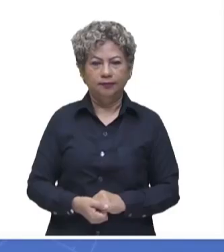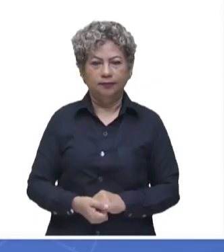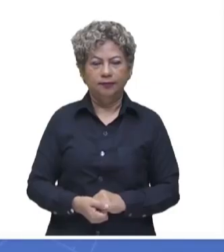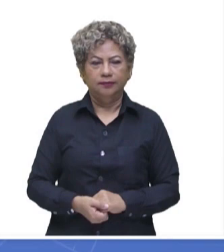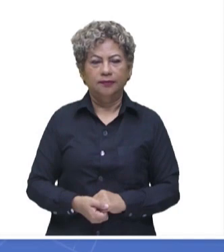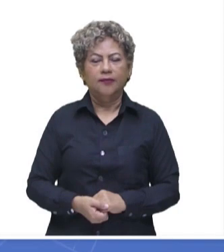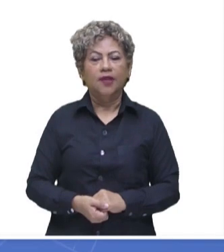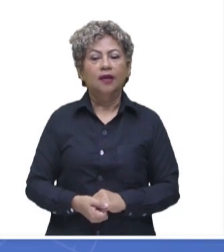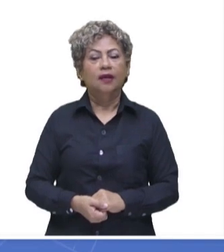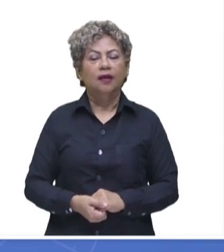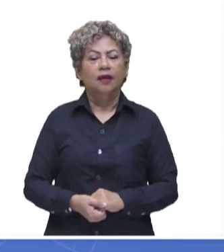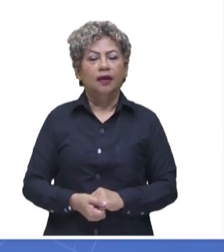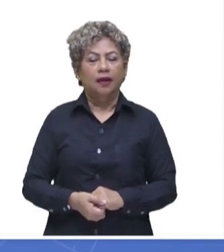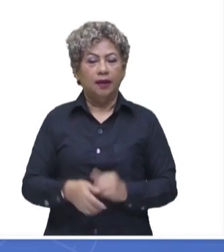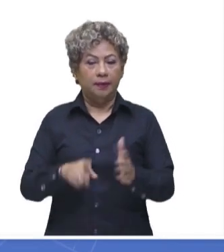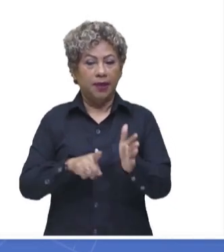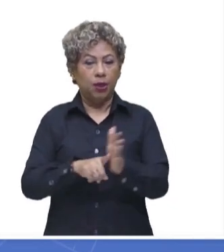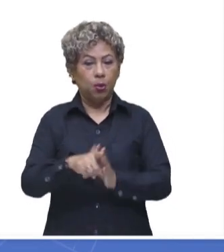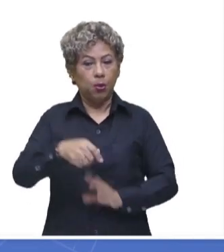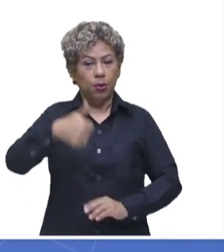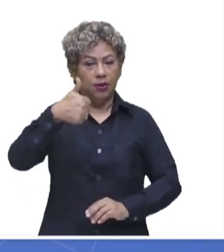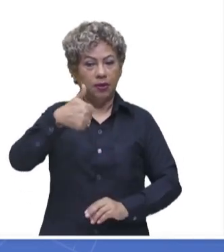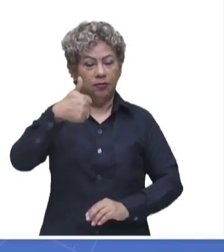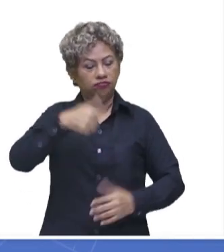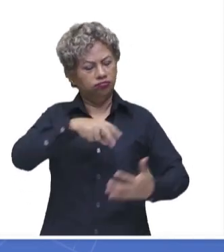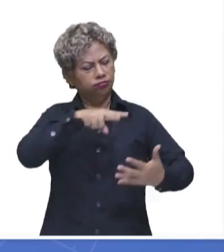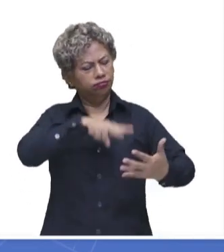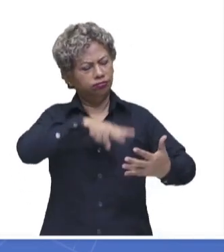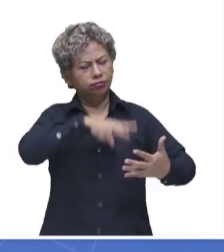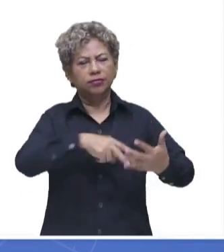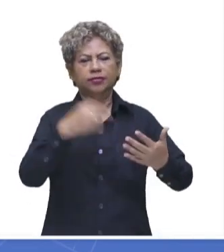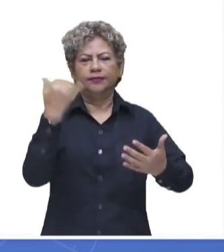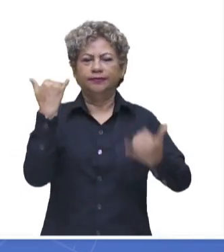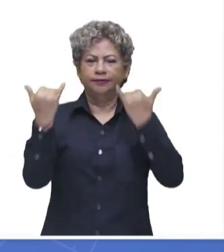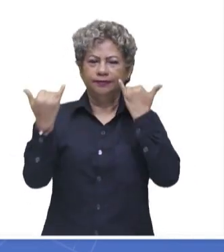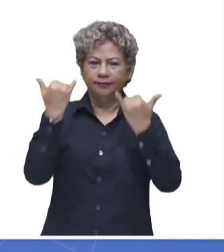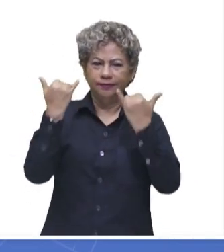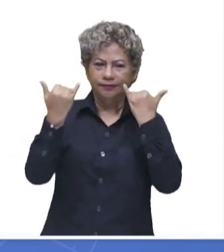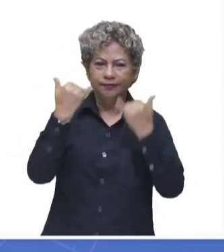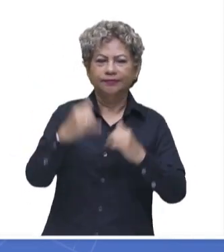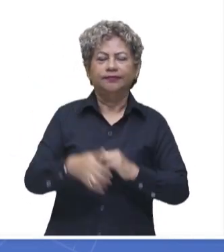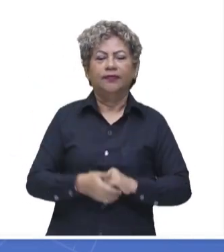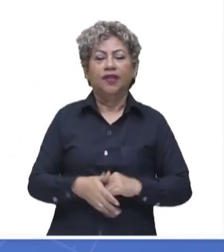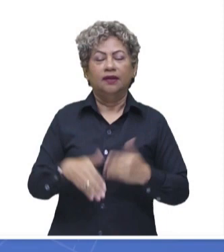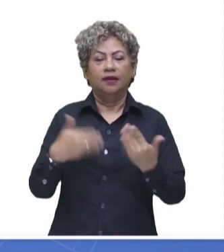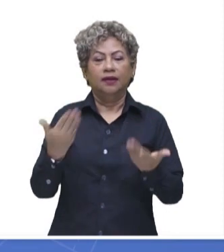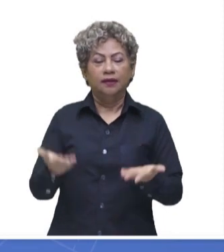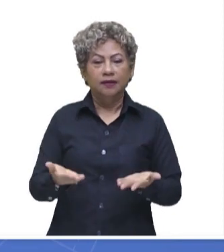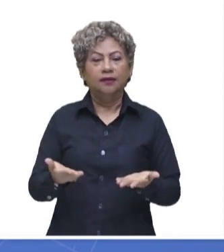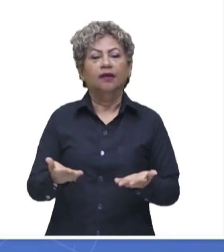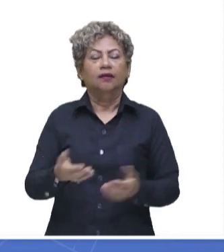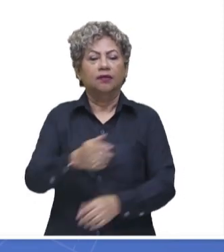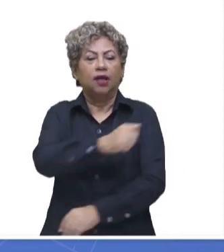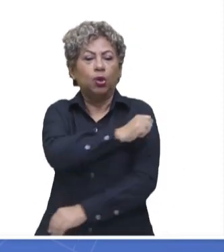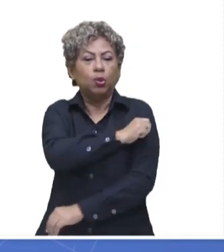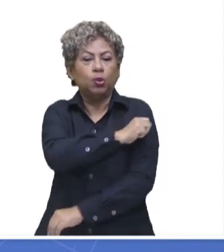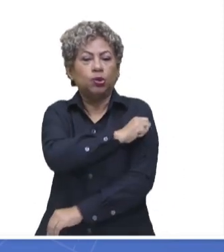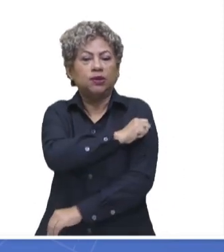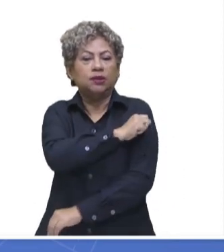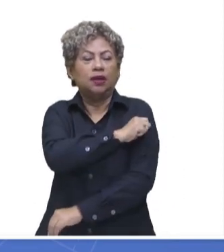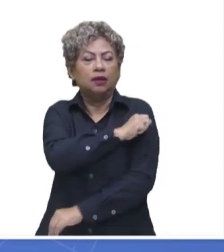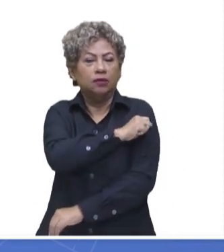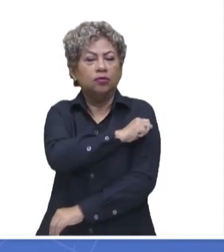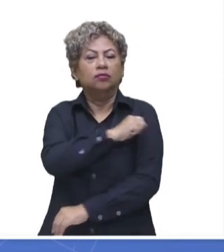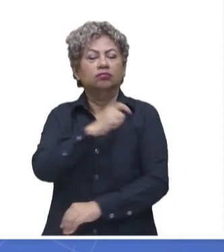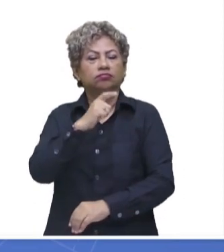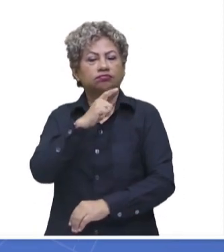Muito bem, olha só a questão de número 1, a participação dos estudantes na OBMEP, ela aumenta a cada ano e nós temos